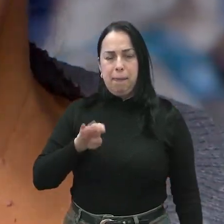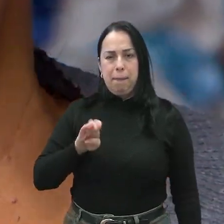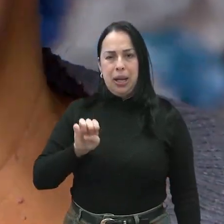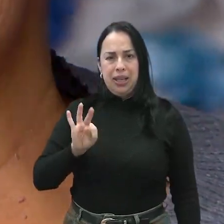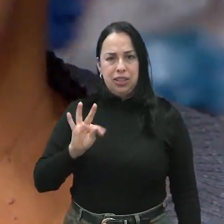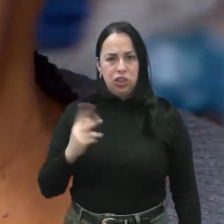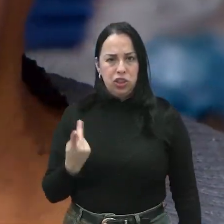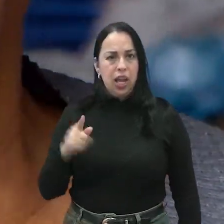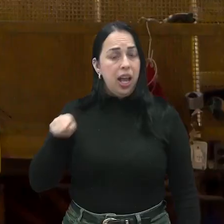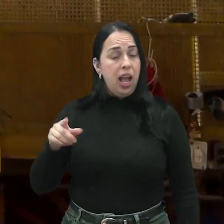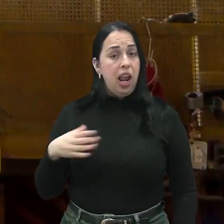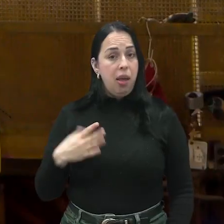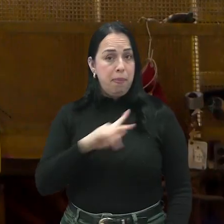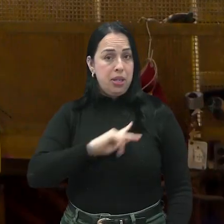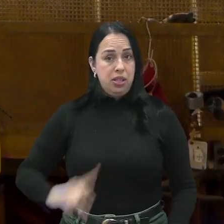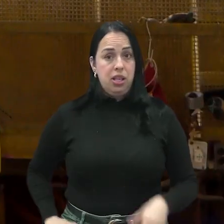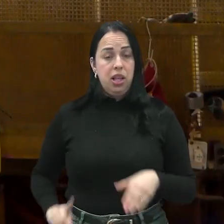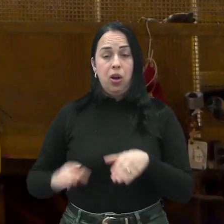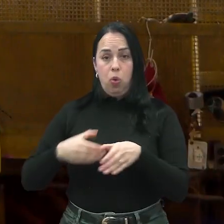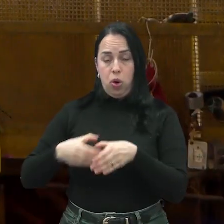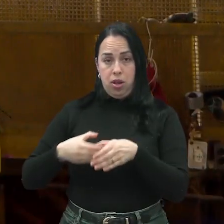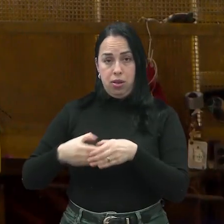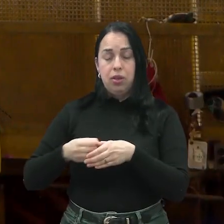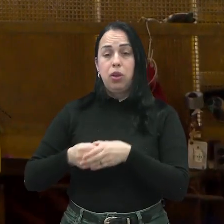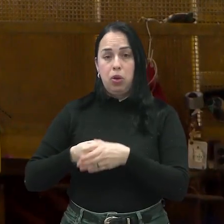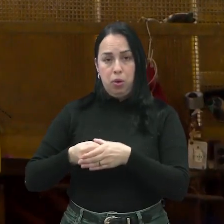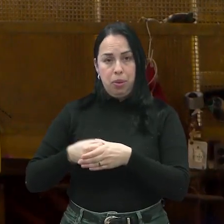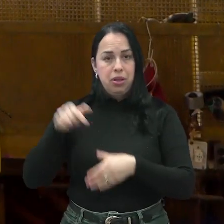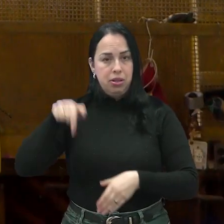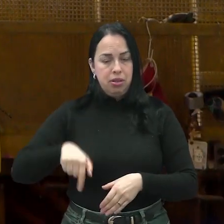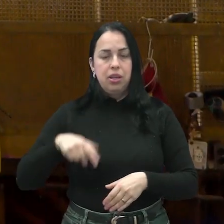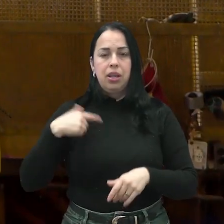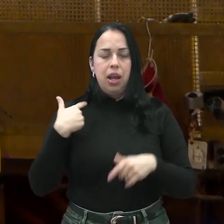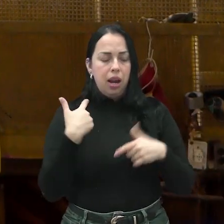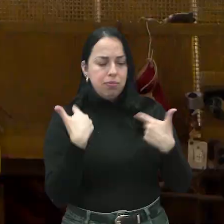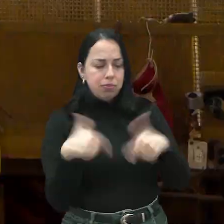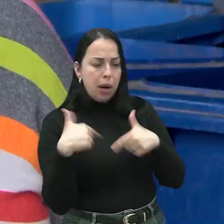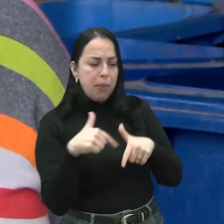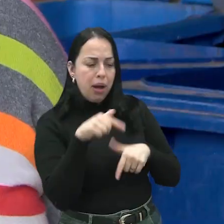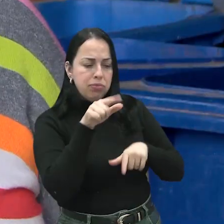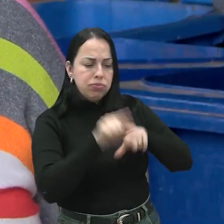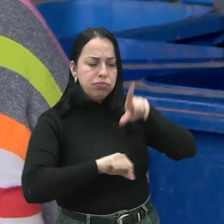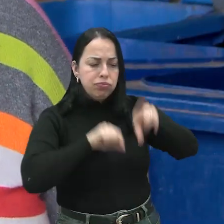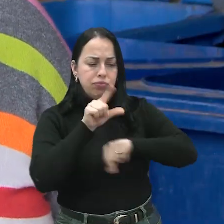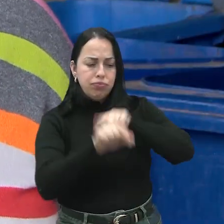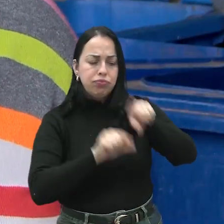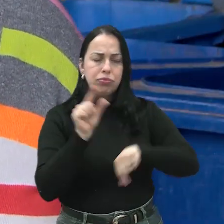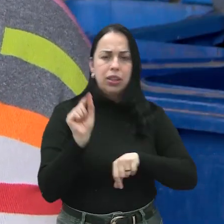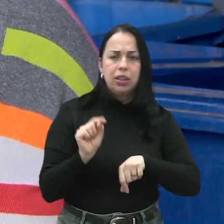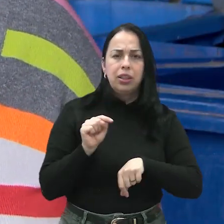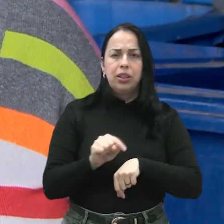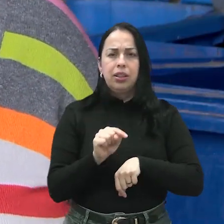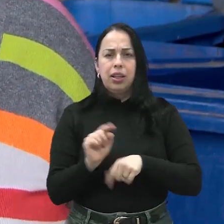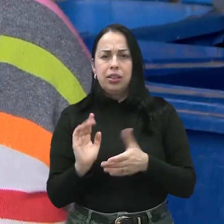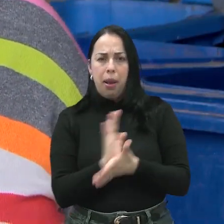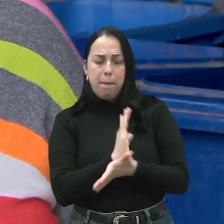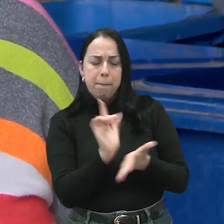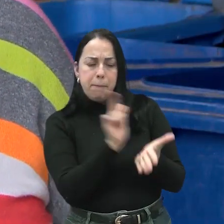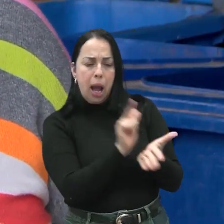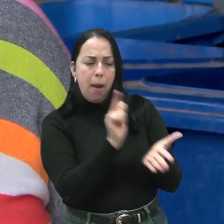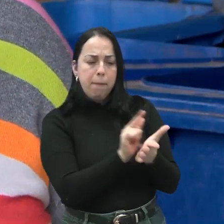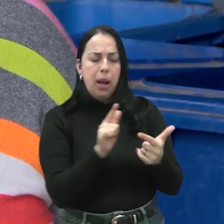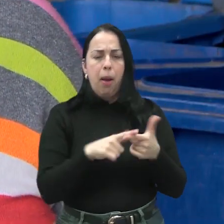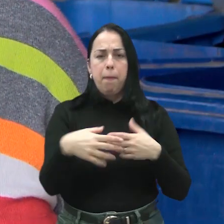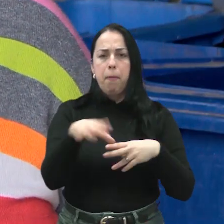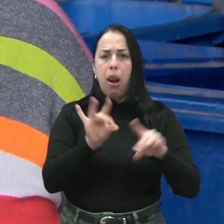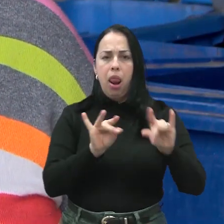presidente de uma das 3 cooperativas que realiza esse trabalho no centro de triagem. A gente faz a separação dos